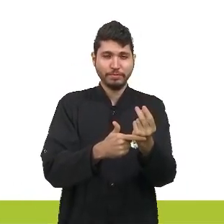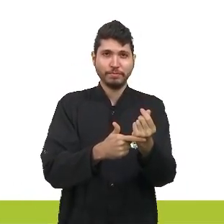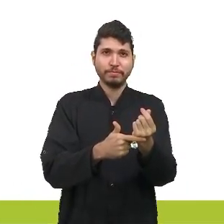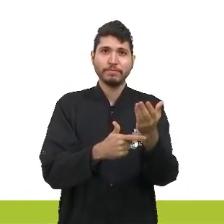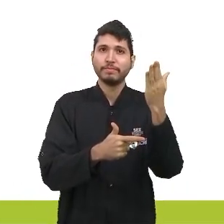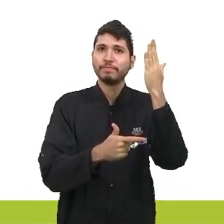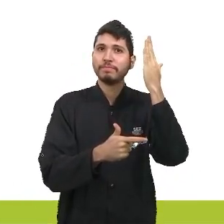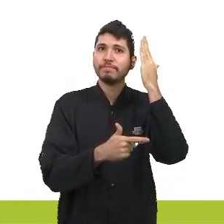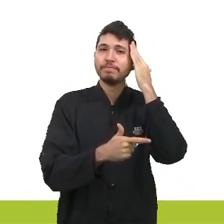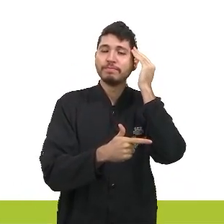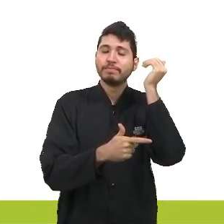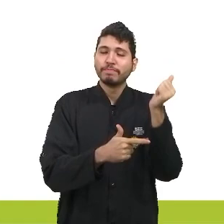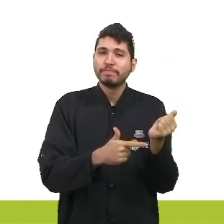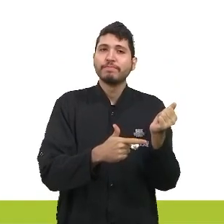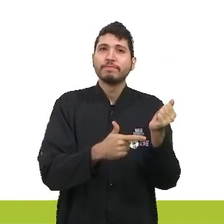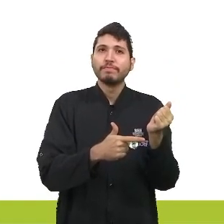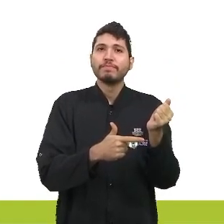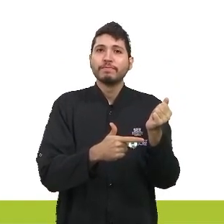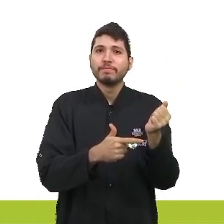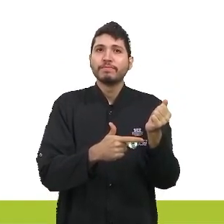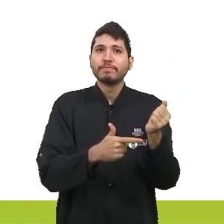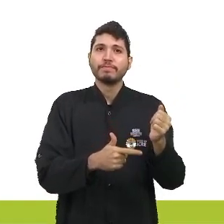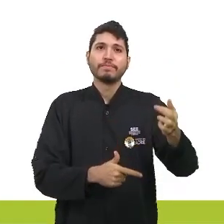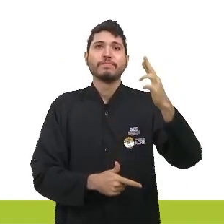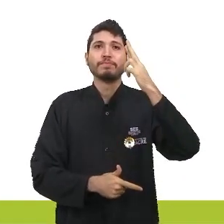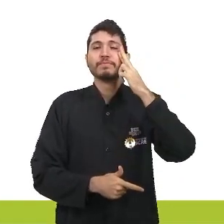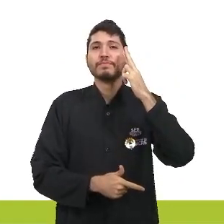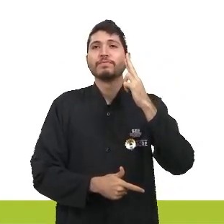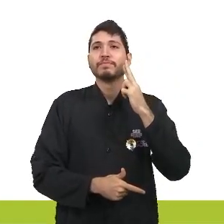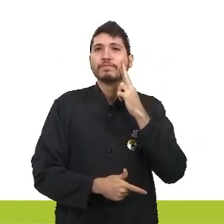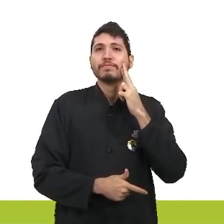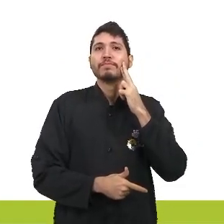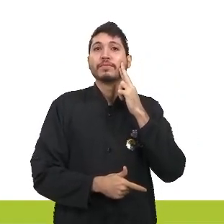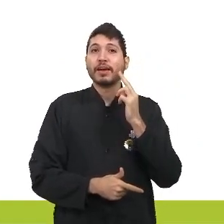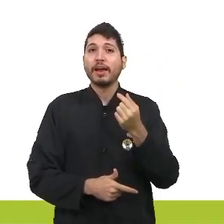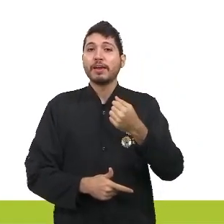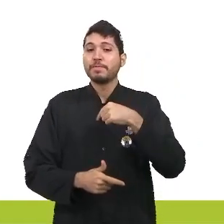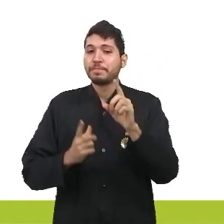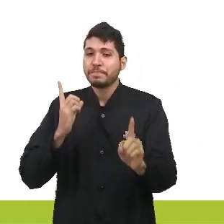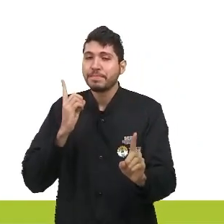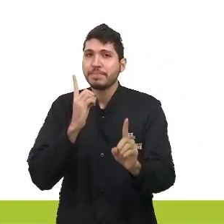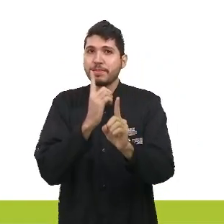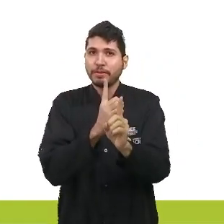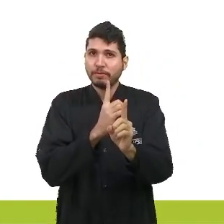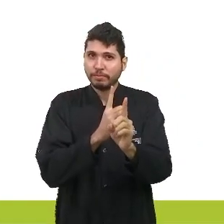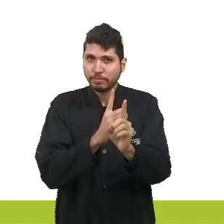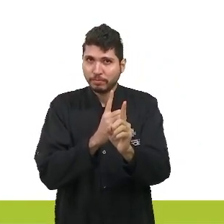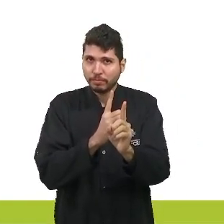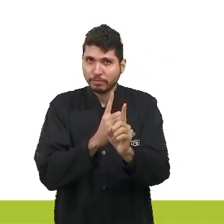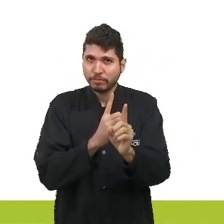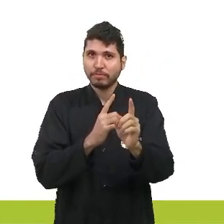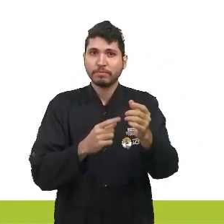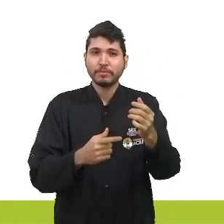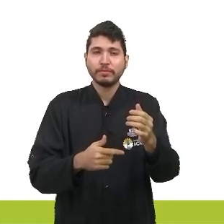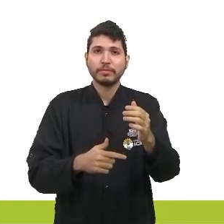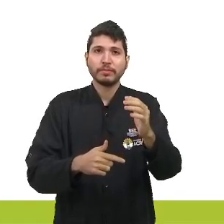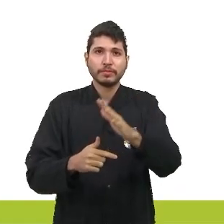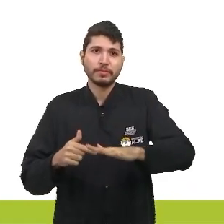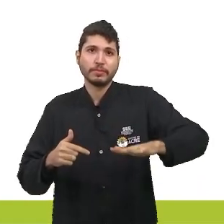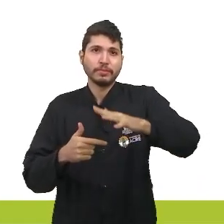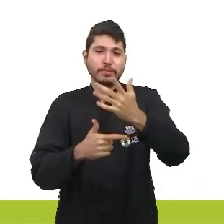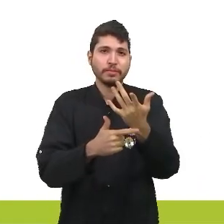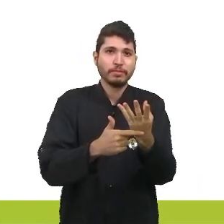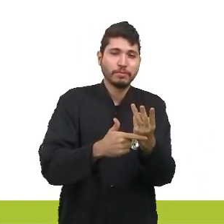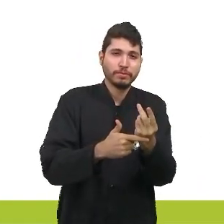é rondoniense. Então, eu vou lá no tanto de rondoniense e vejo aqueles que são algebristas.